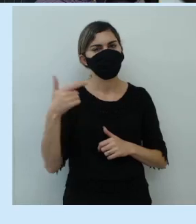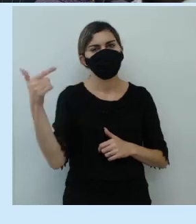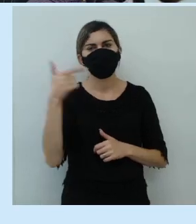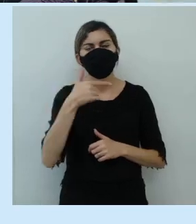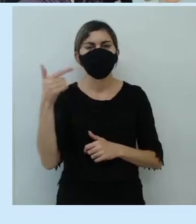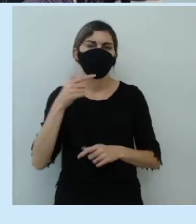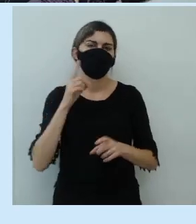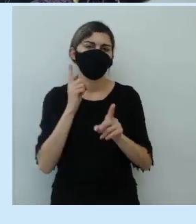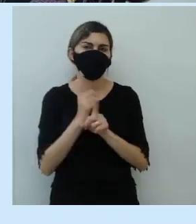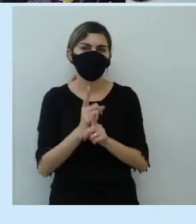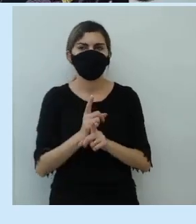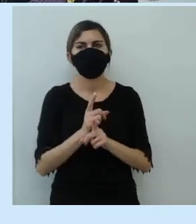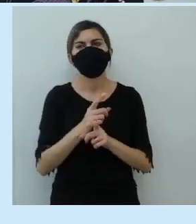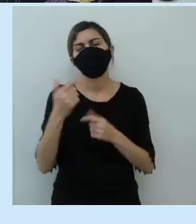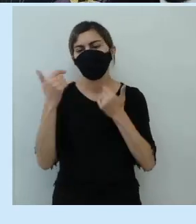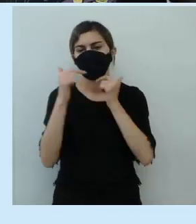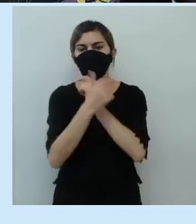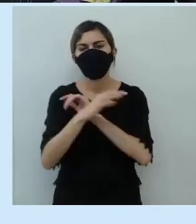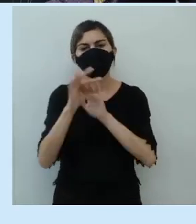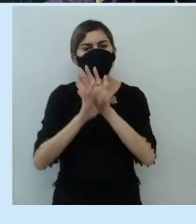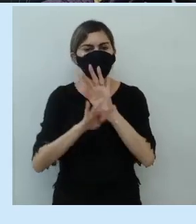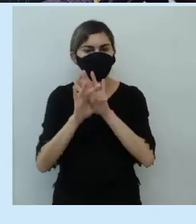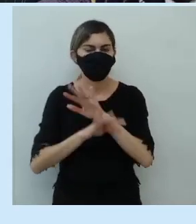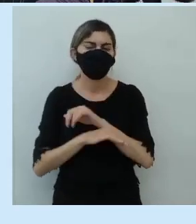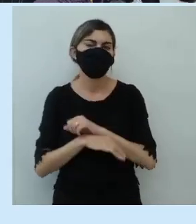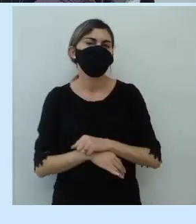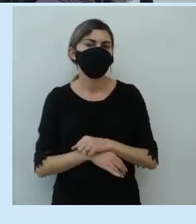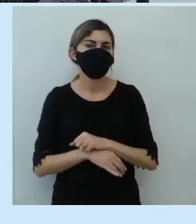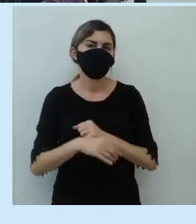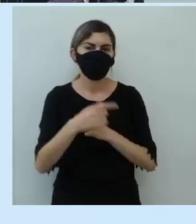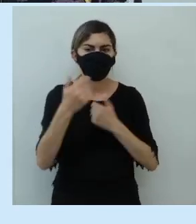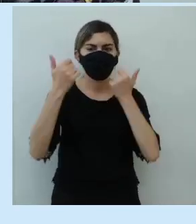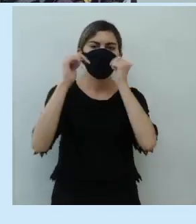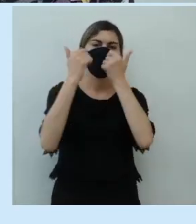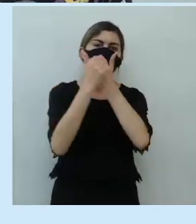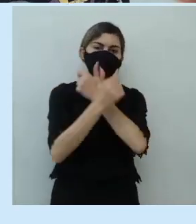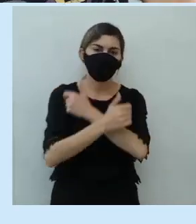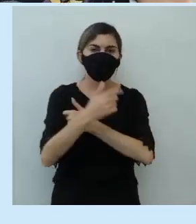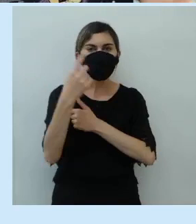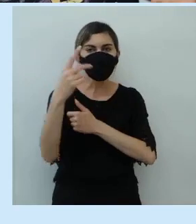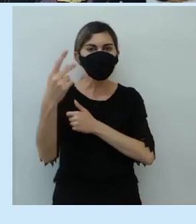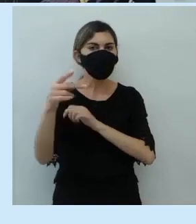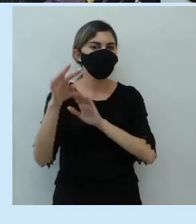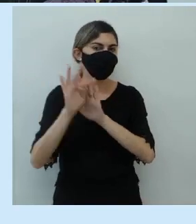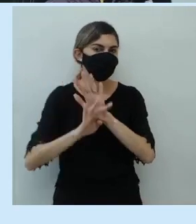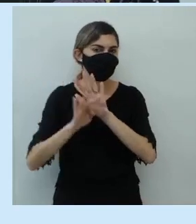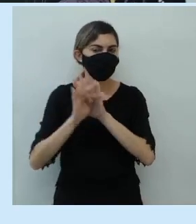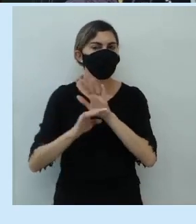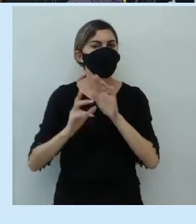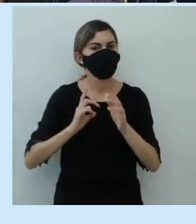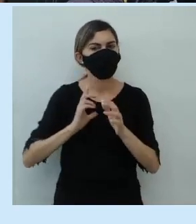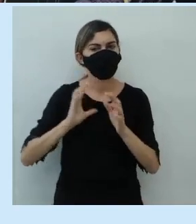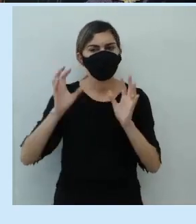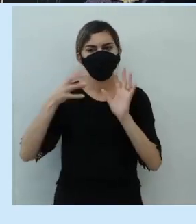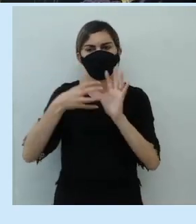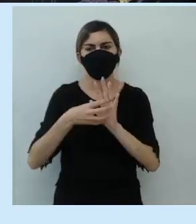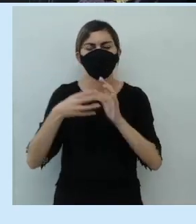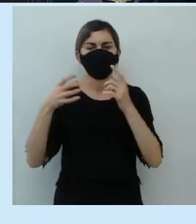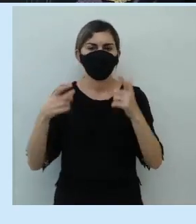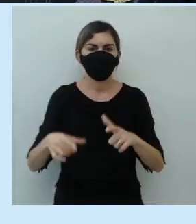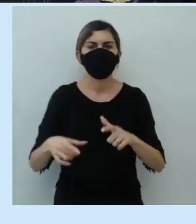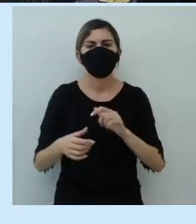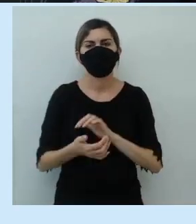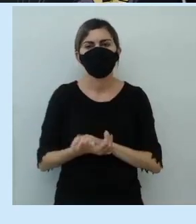22, identificar efeitos de humor no texto. Então, o humor desse texto está centrado onde, minha